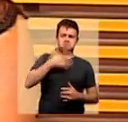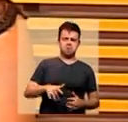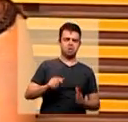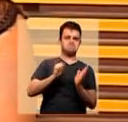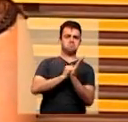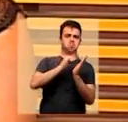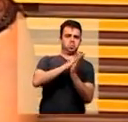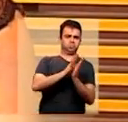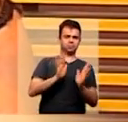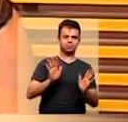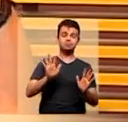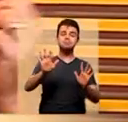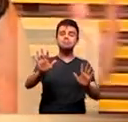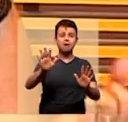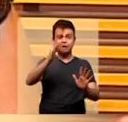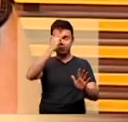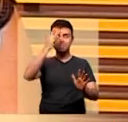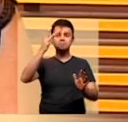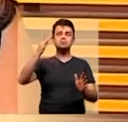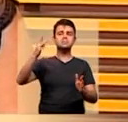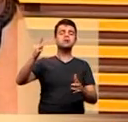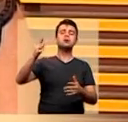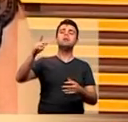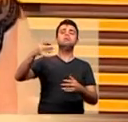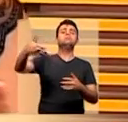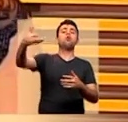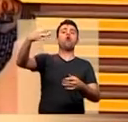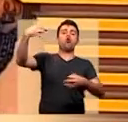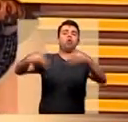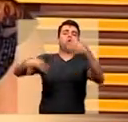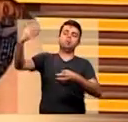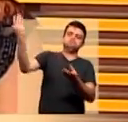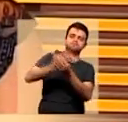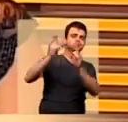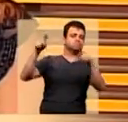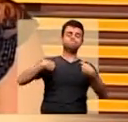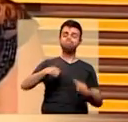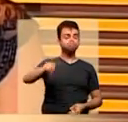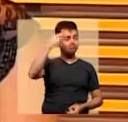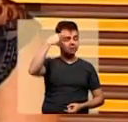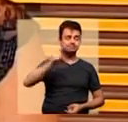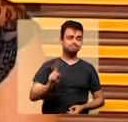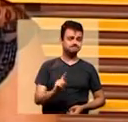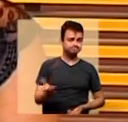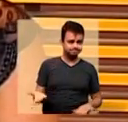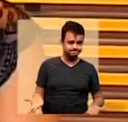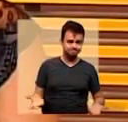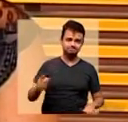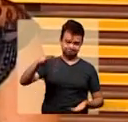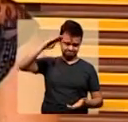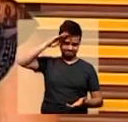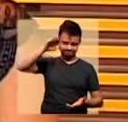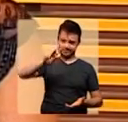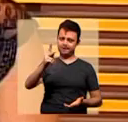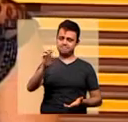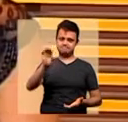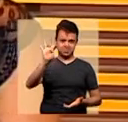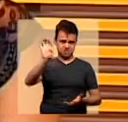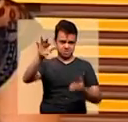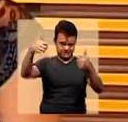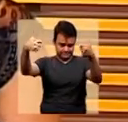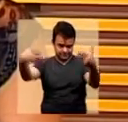multa que ele vai levar e ele não pensa na esfera criminal. E com essa alteração legislativa, o Herbert comentou,